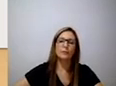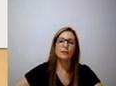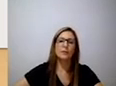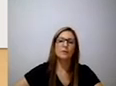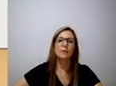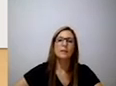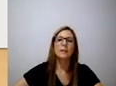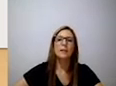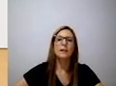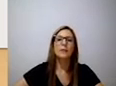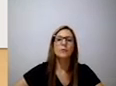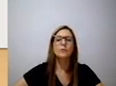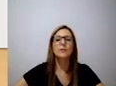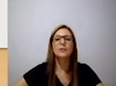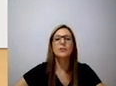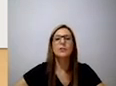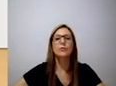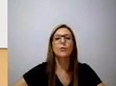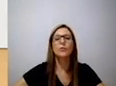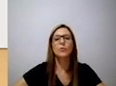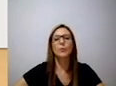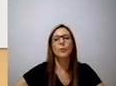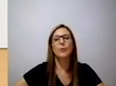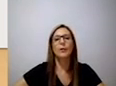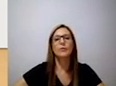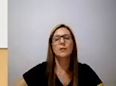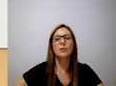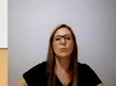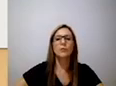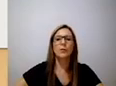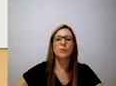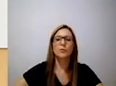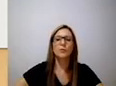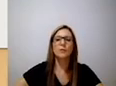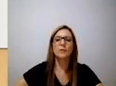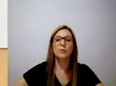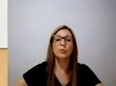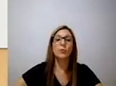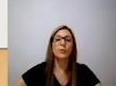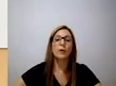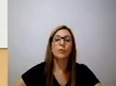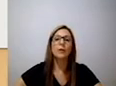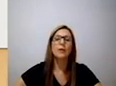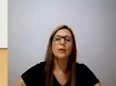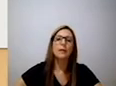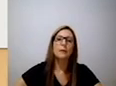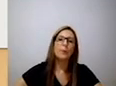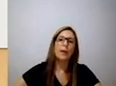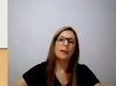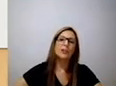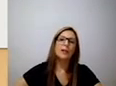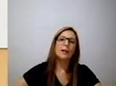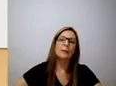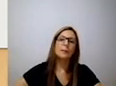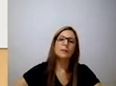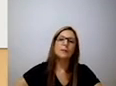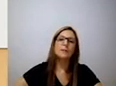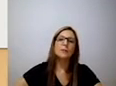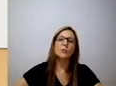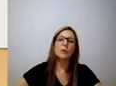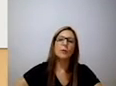ou a fecundação. Ela consiste em 2 comprimidos que contêm uma substância hormonal que impede